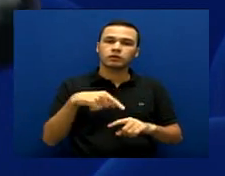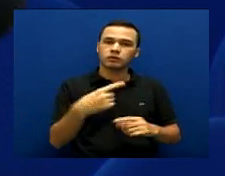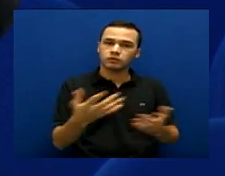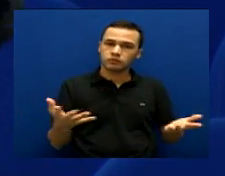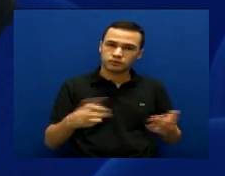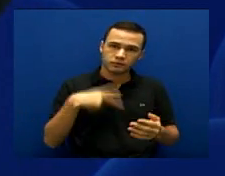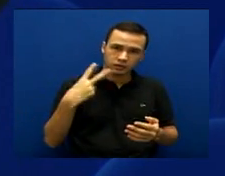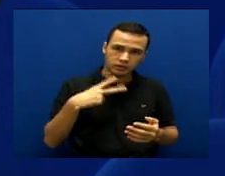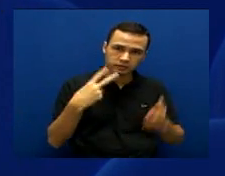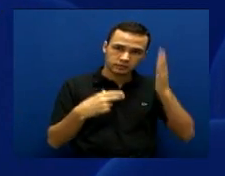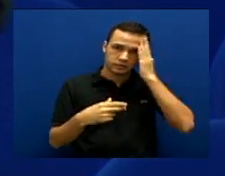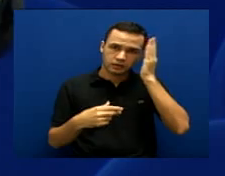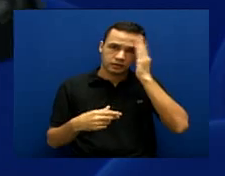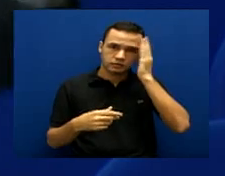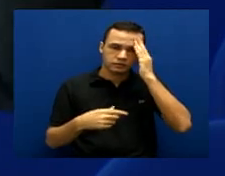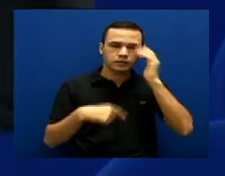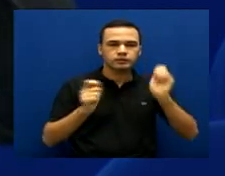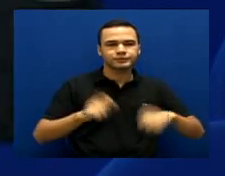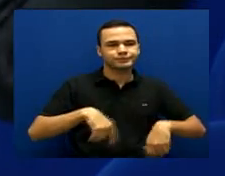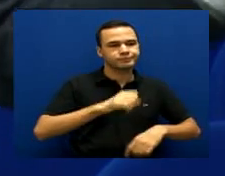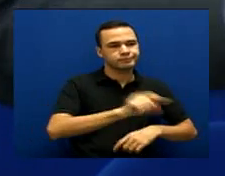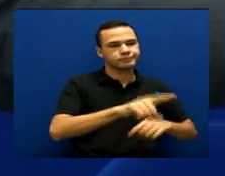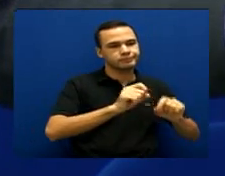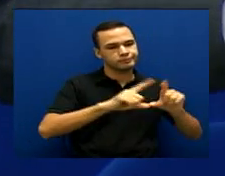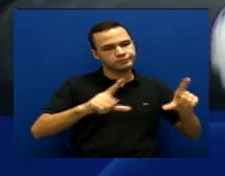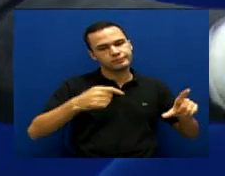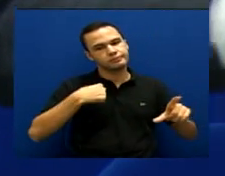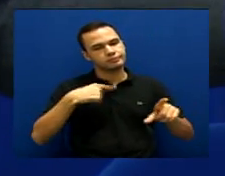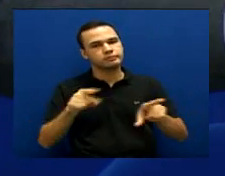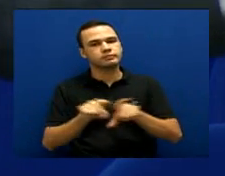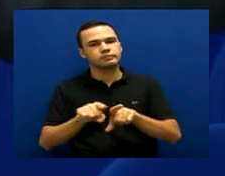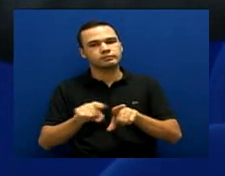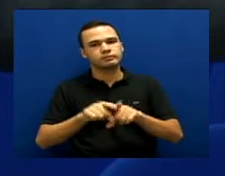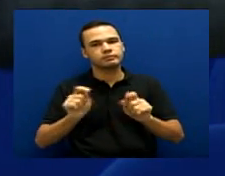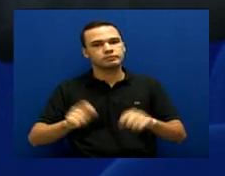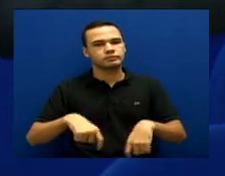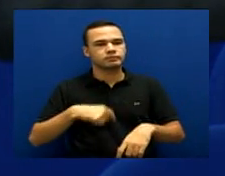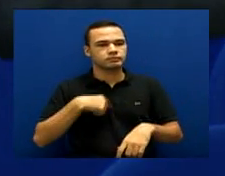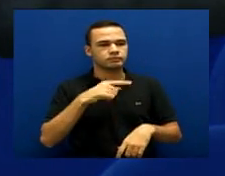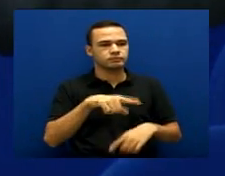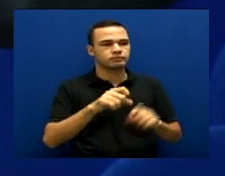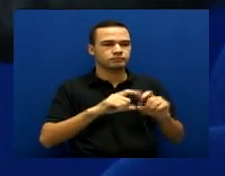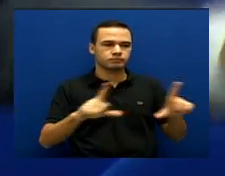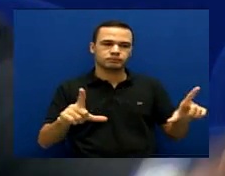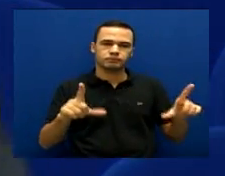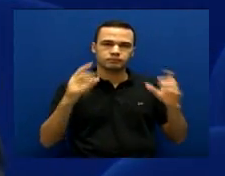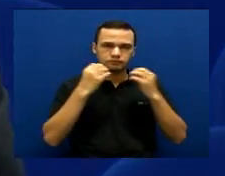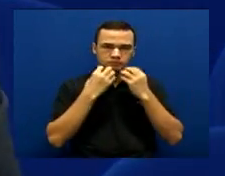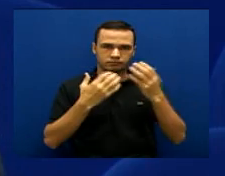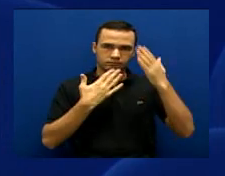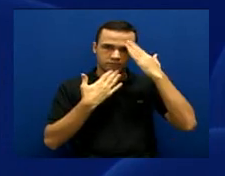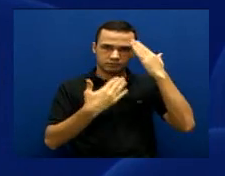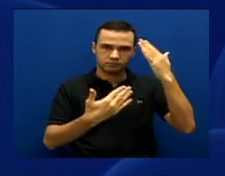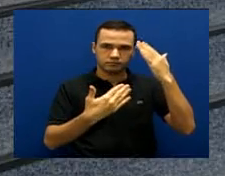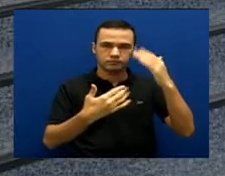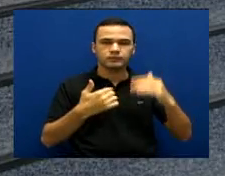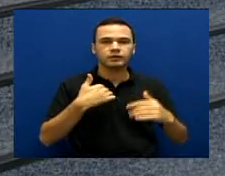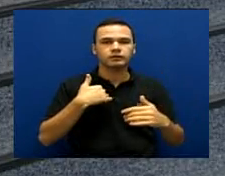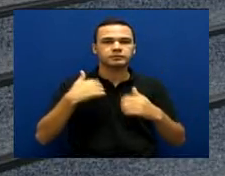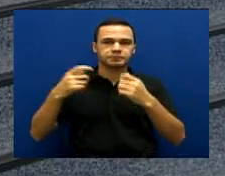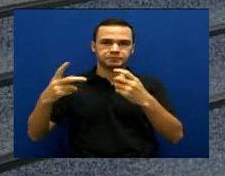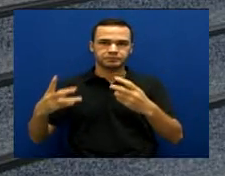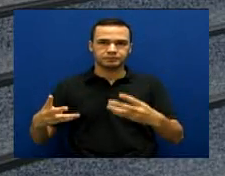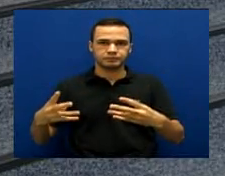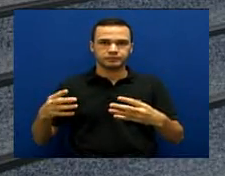vereadores saberão aonde obtemos e eu como qualquer cidadão também saberemos como fazê lo obrigado eu só queria deixar bem